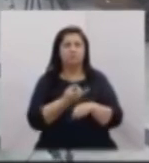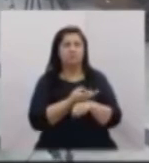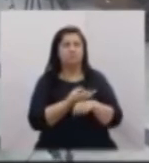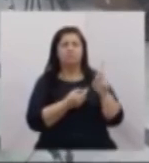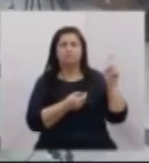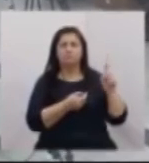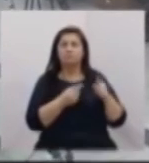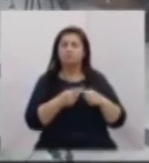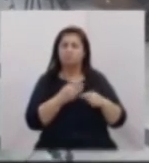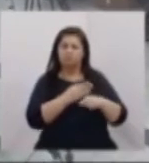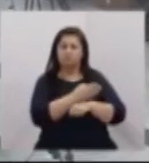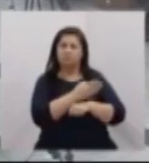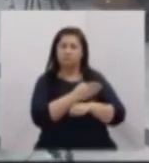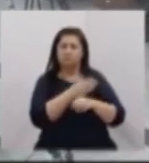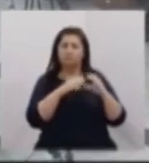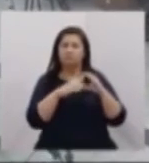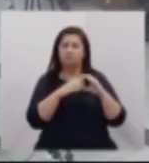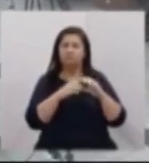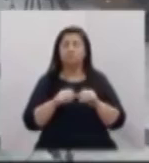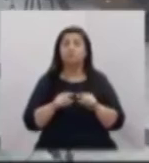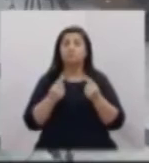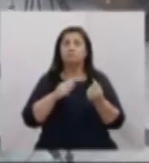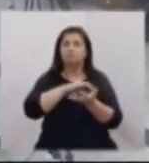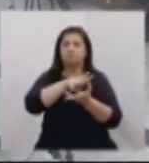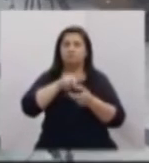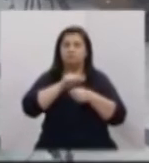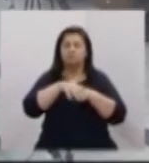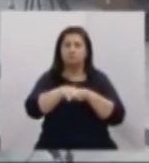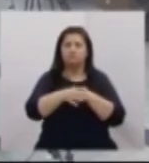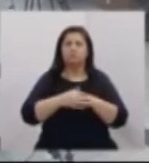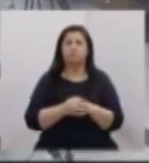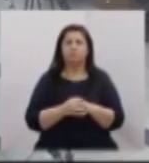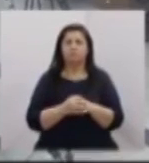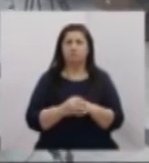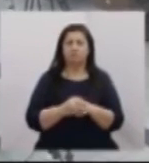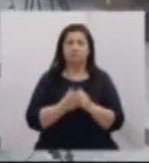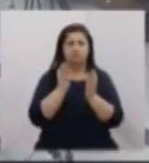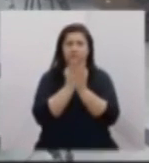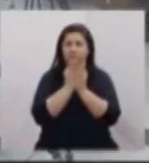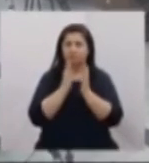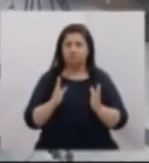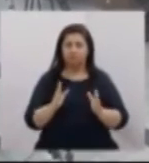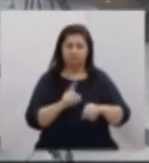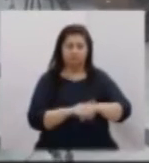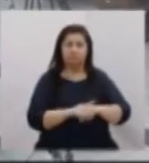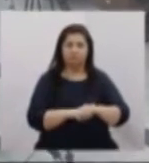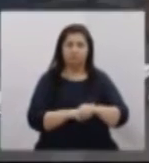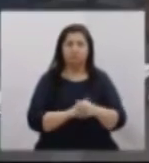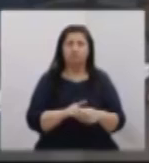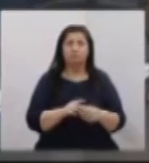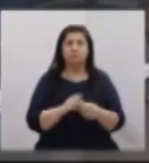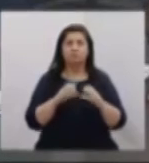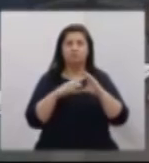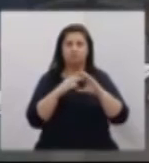nesse concurso público, né, e por conta da pandemia aí houve a prorrogação, a suspensão do prazo de vigência do concurso, e aí nós